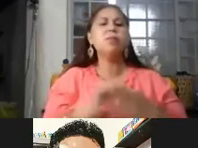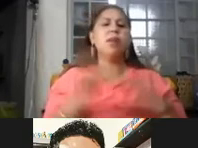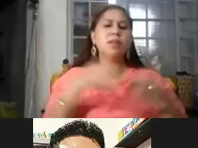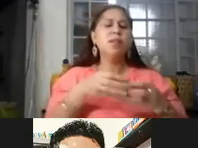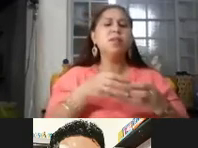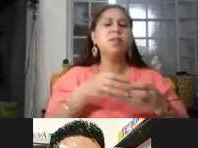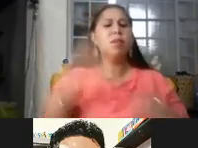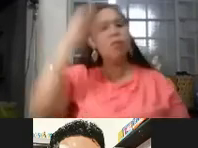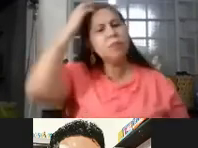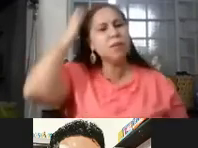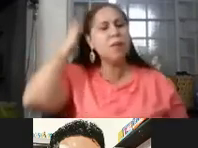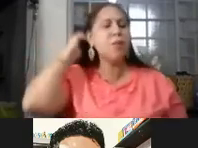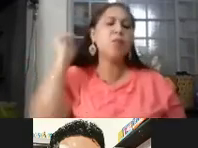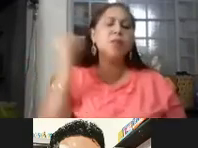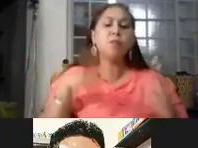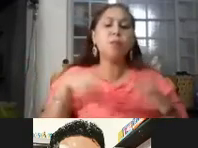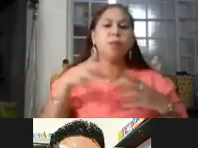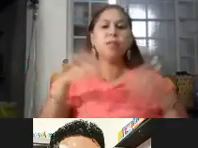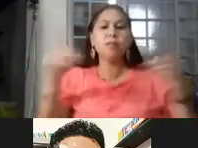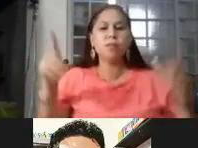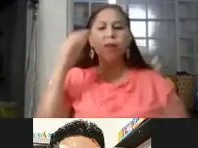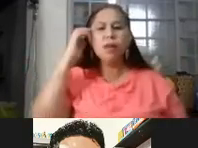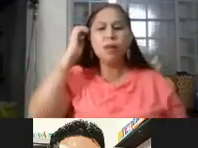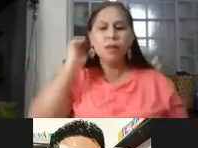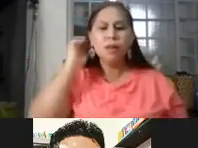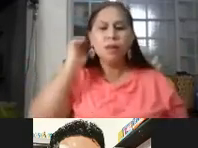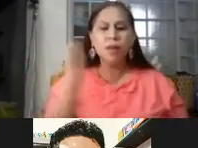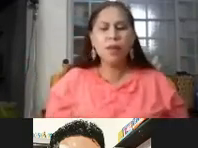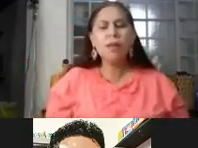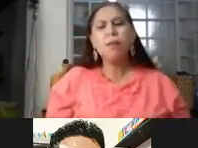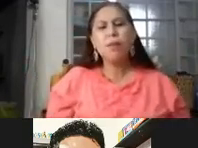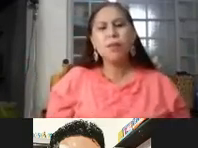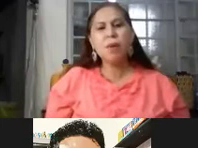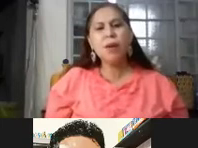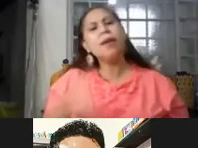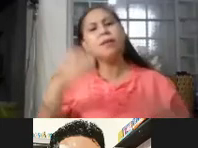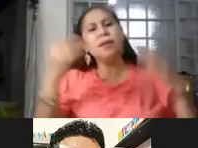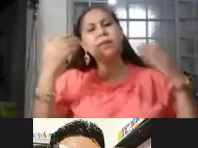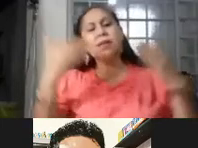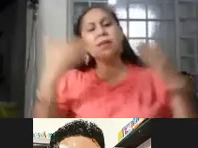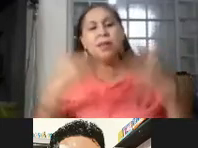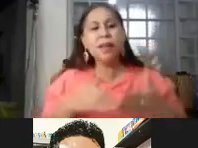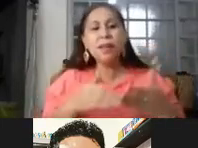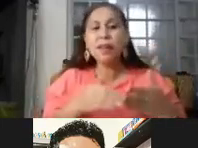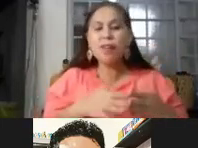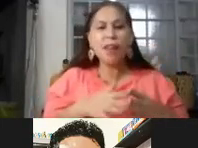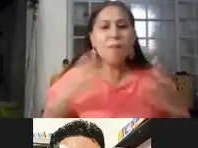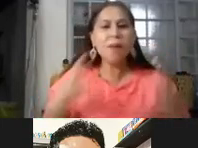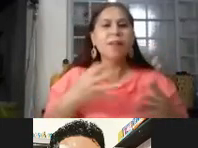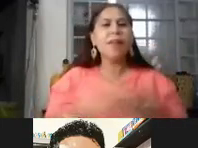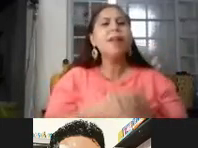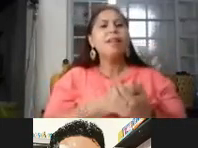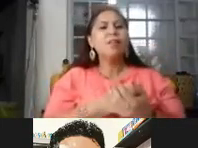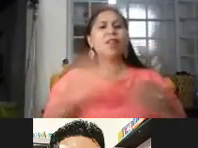extenso. Aí deixei só um mesmo. É muito conteúdo para um dia só, né? Muito embora esse dia tem que valer a pena,